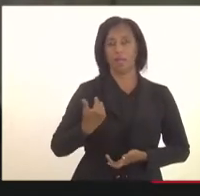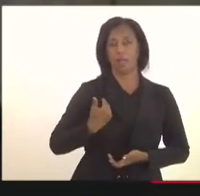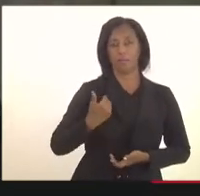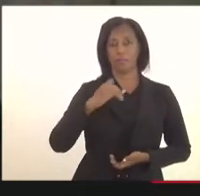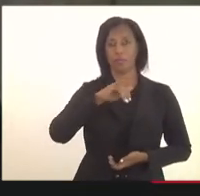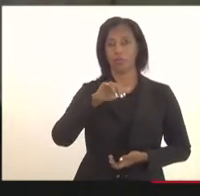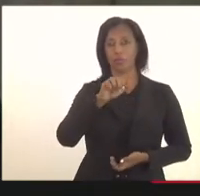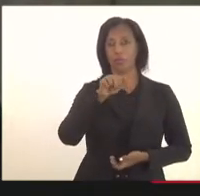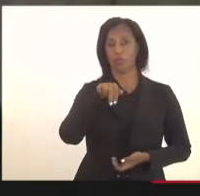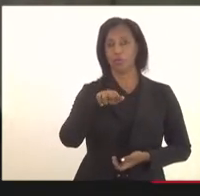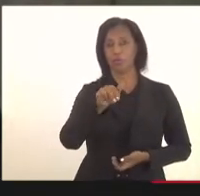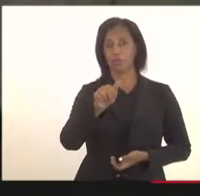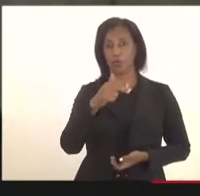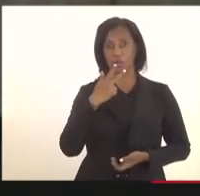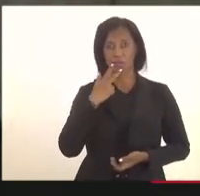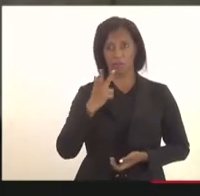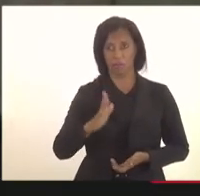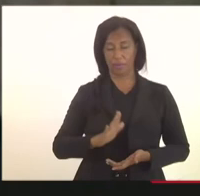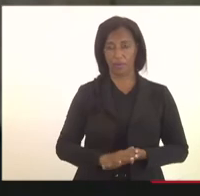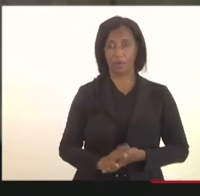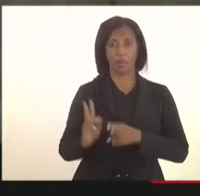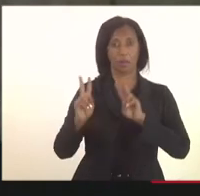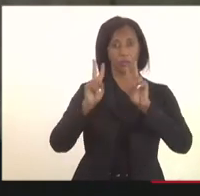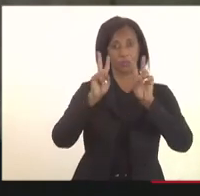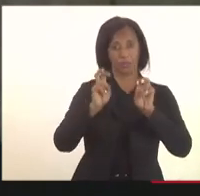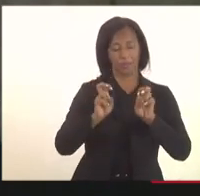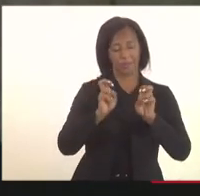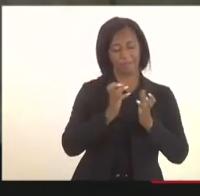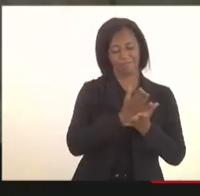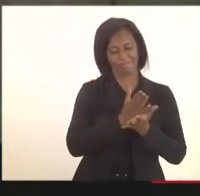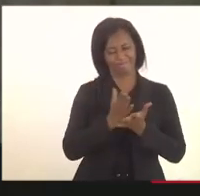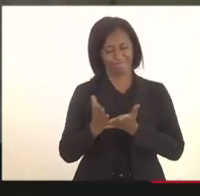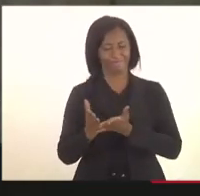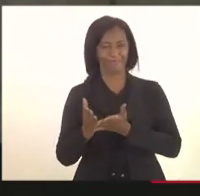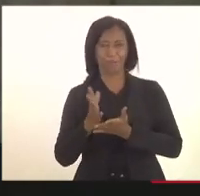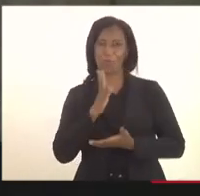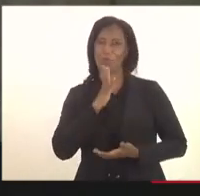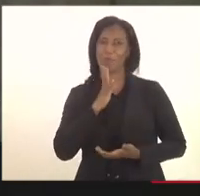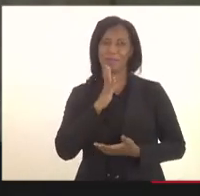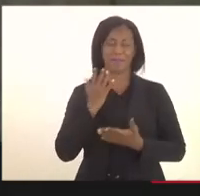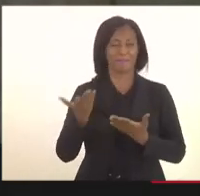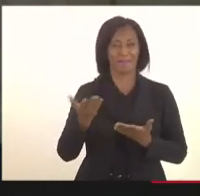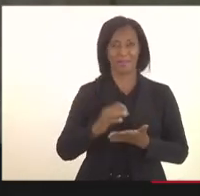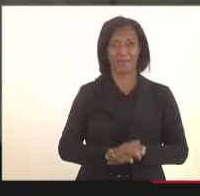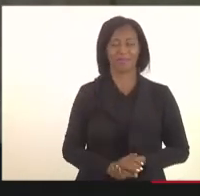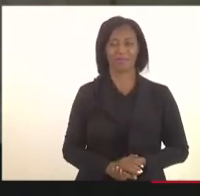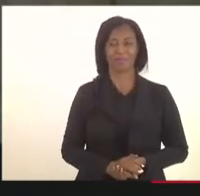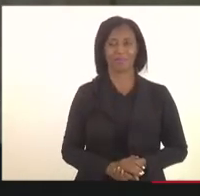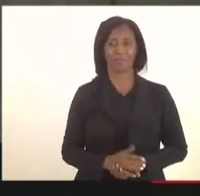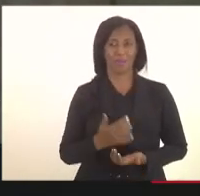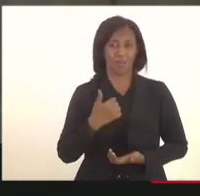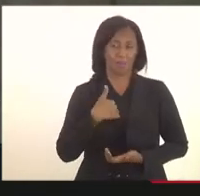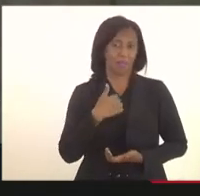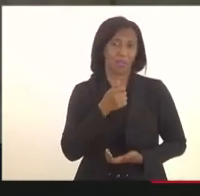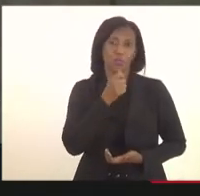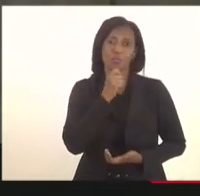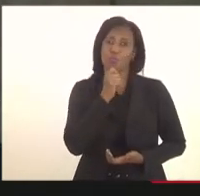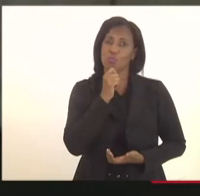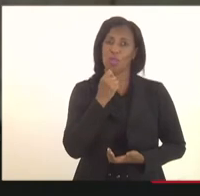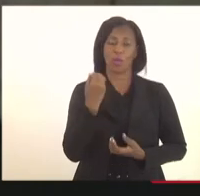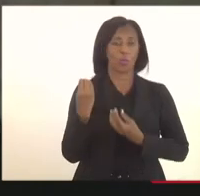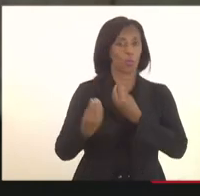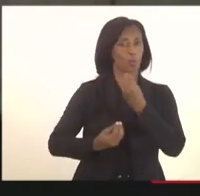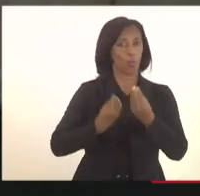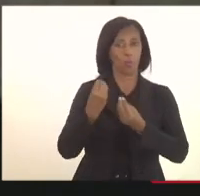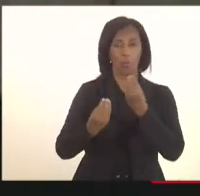com relação ao Carzélio. É um tema que foge da minha alçada de conhecimento, mas eu não tenho conhecimento de